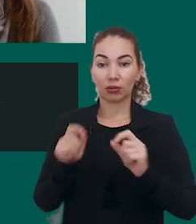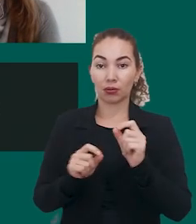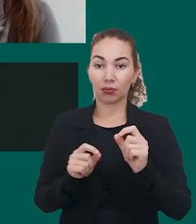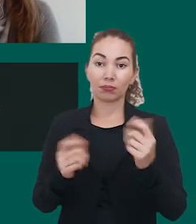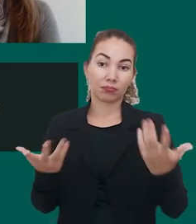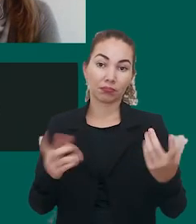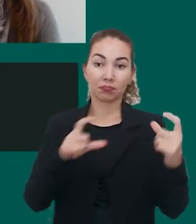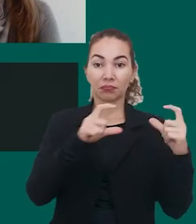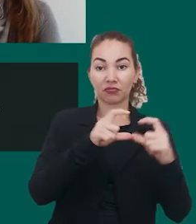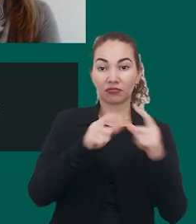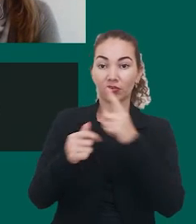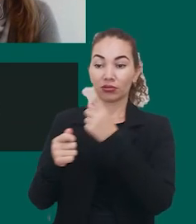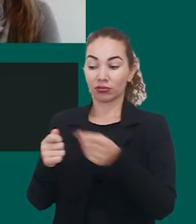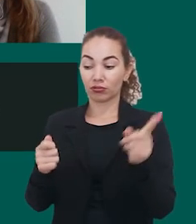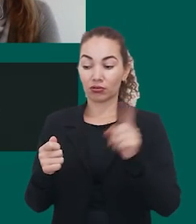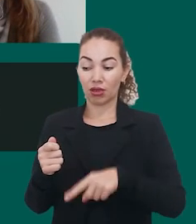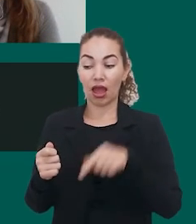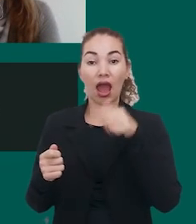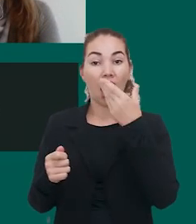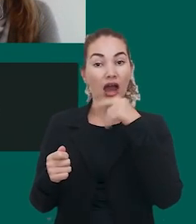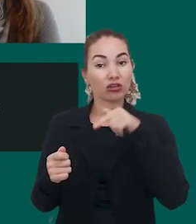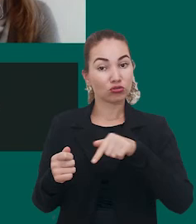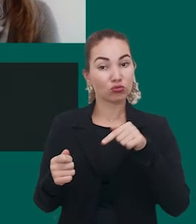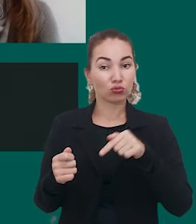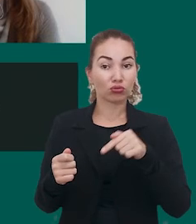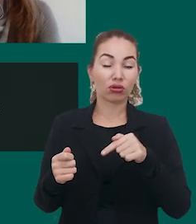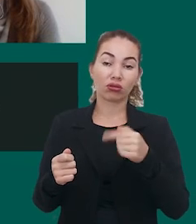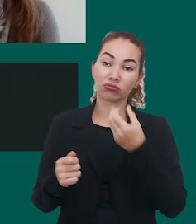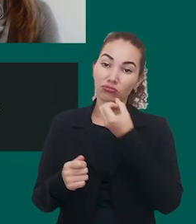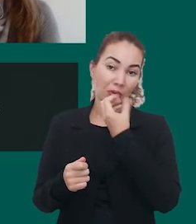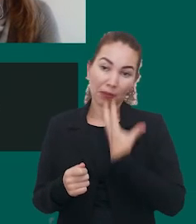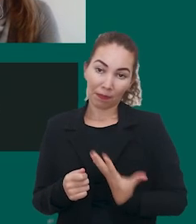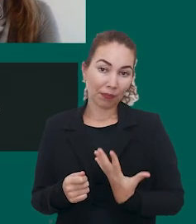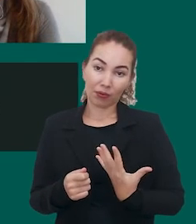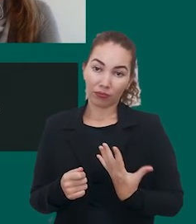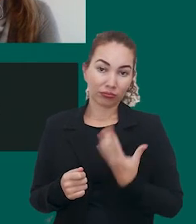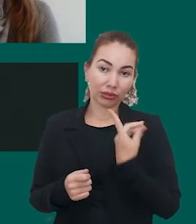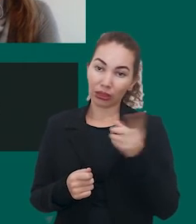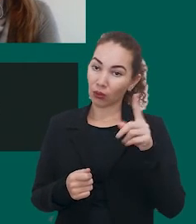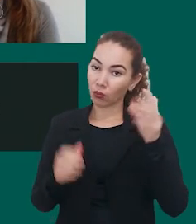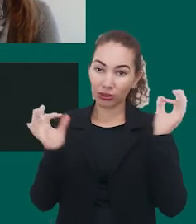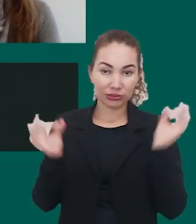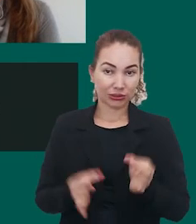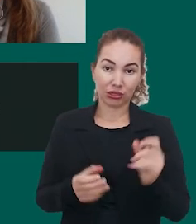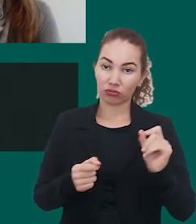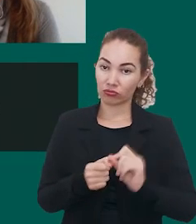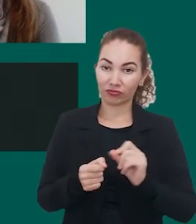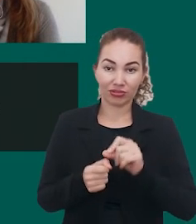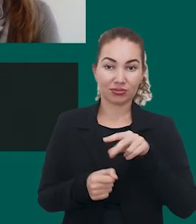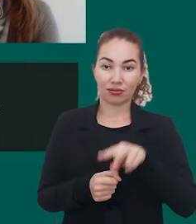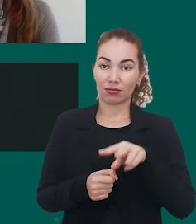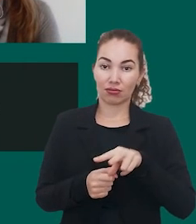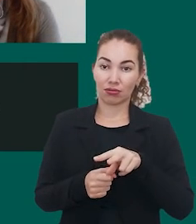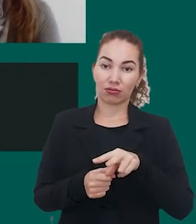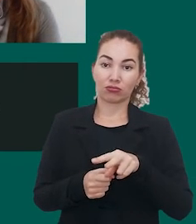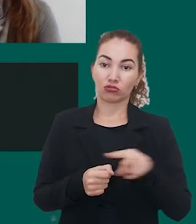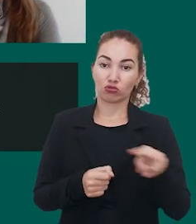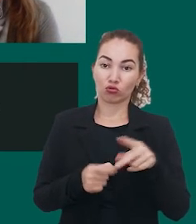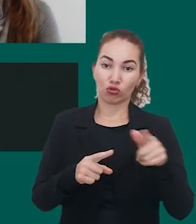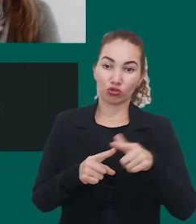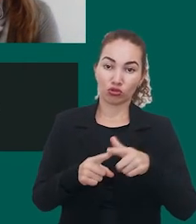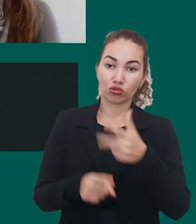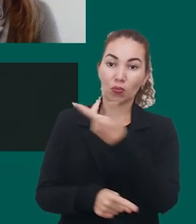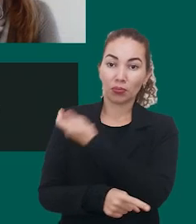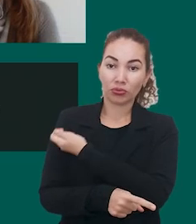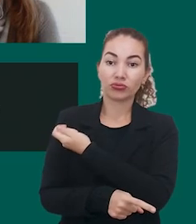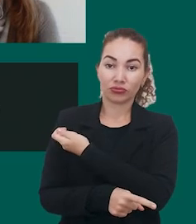e Oxford. Aí eu acho que você pode acabar perdendo a eficácia de ambas, tá? Não é ideal fazer isso, não existe nenhum estudo que comprove a eficácia de